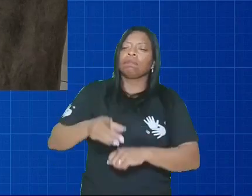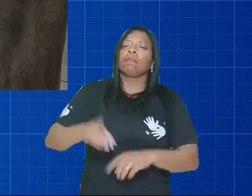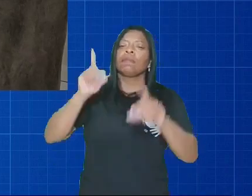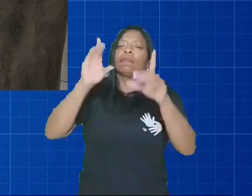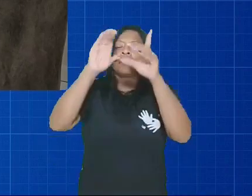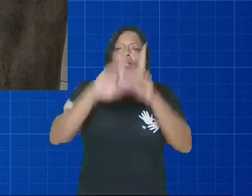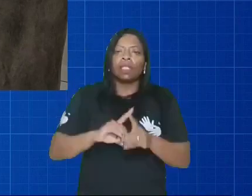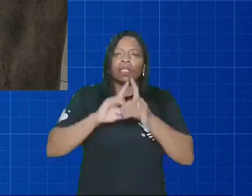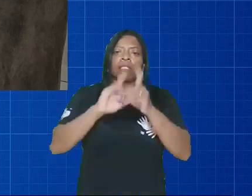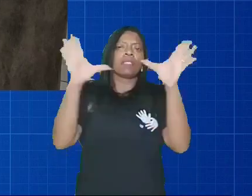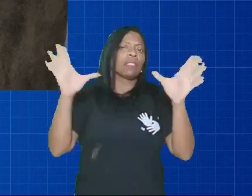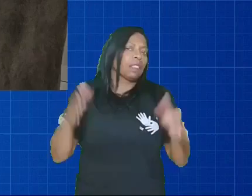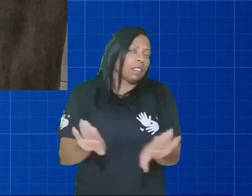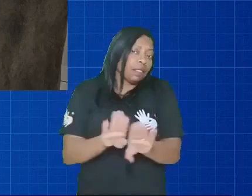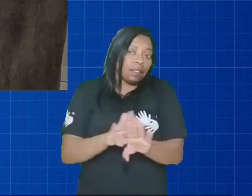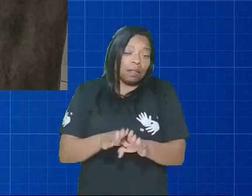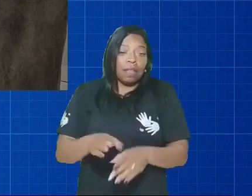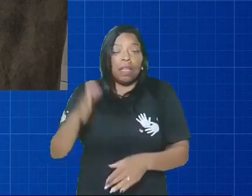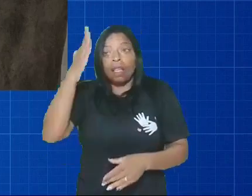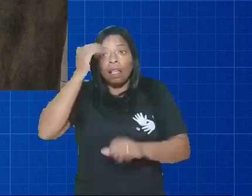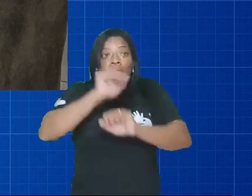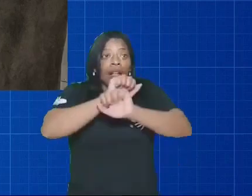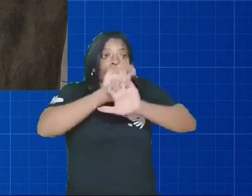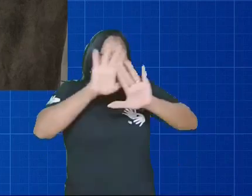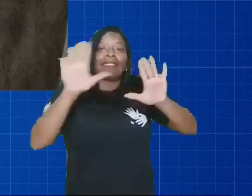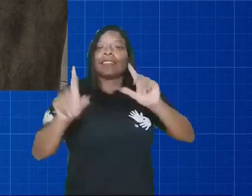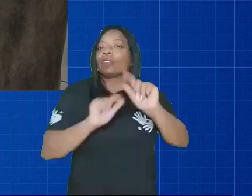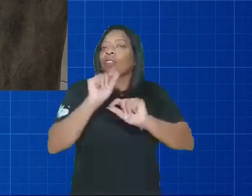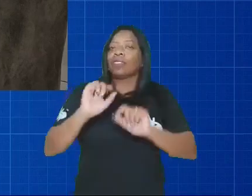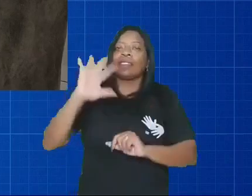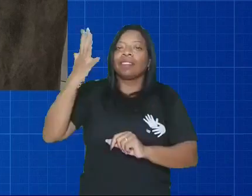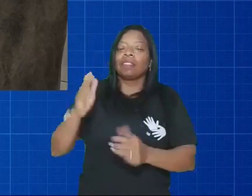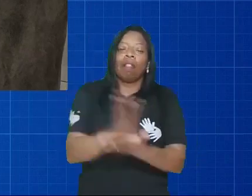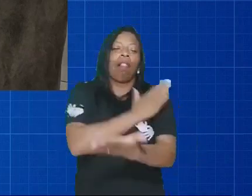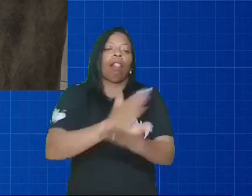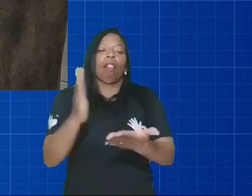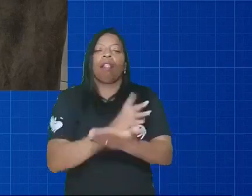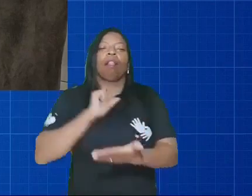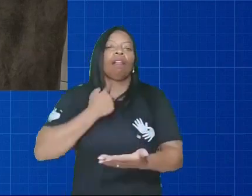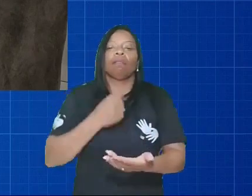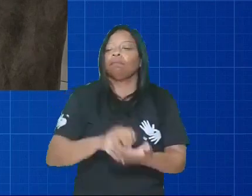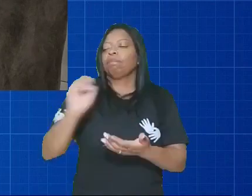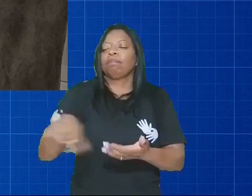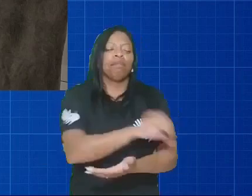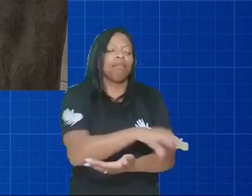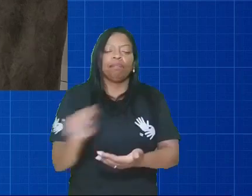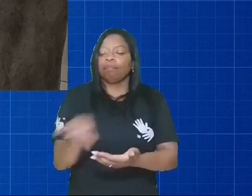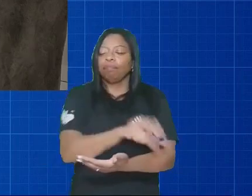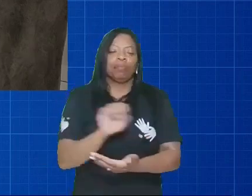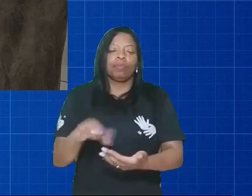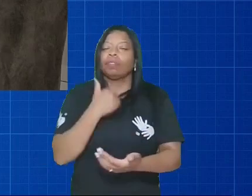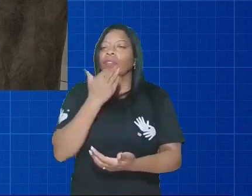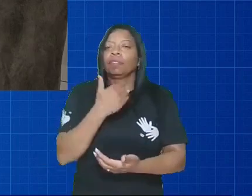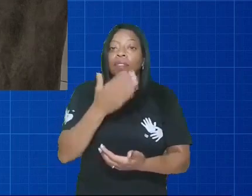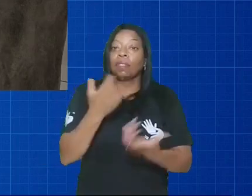Que entendam que nem sempre, né, só separar o lixo de qualquer jeito e jogar, não é qualquer coisa, é muita coisa. Né?